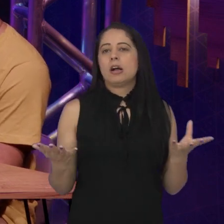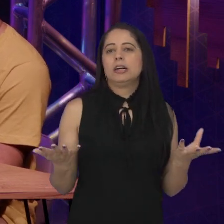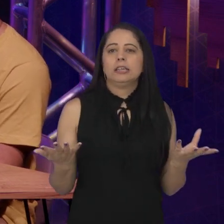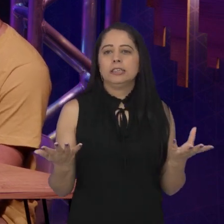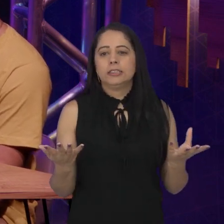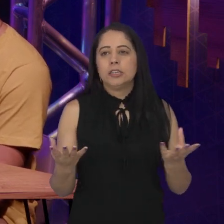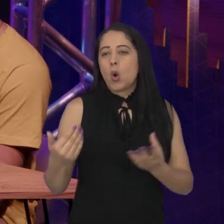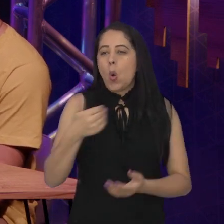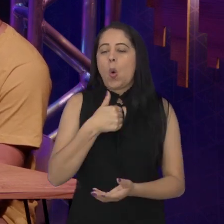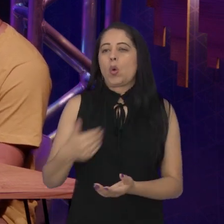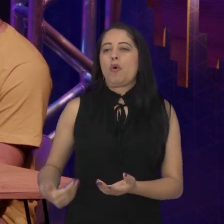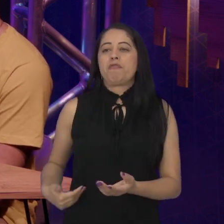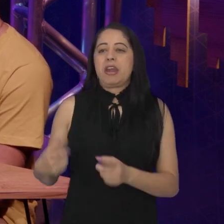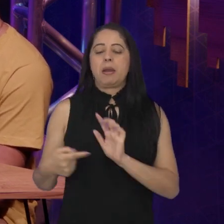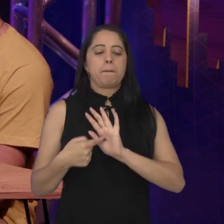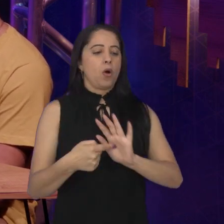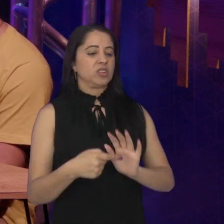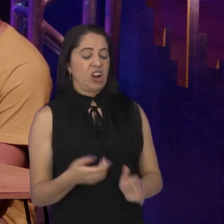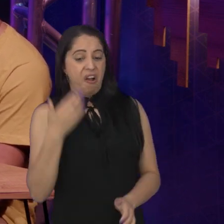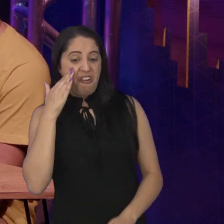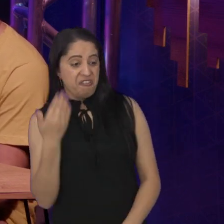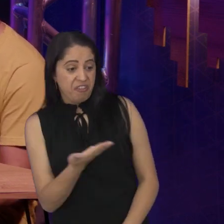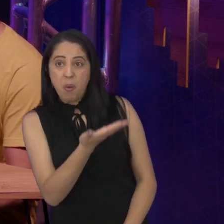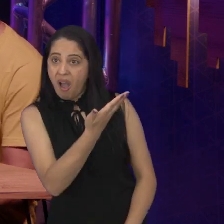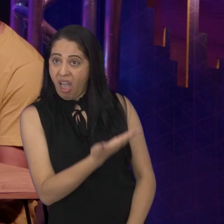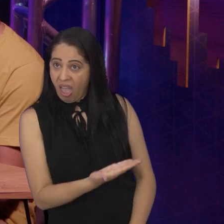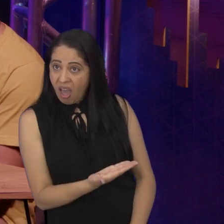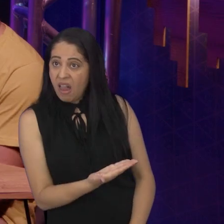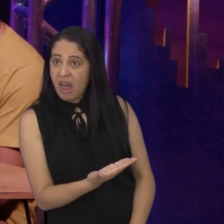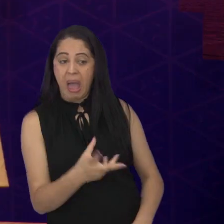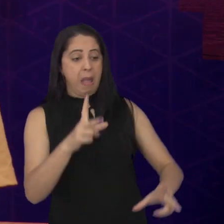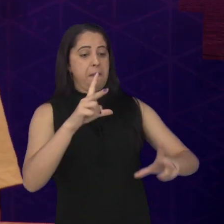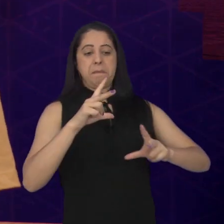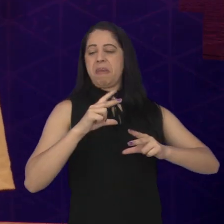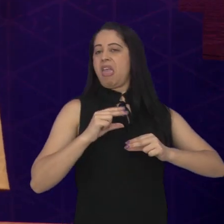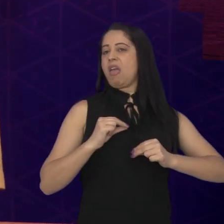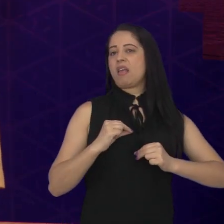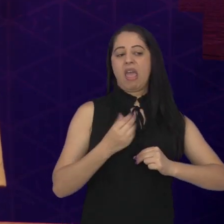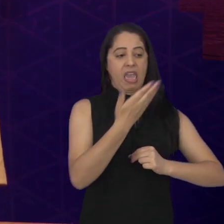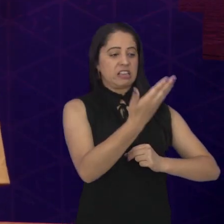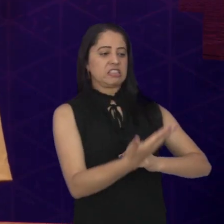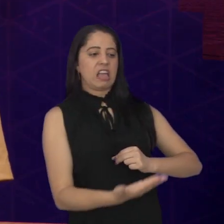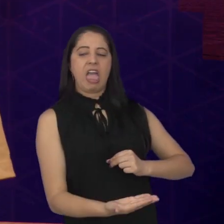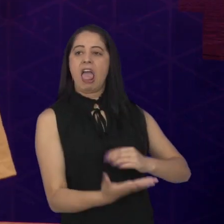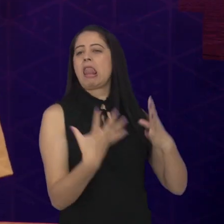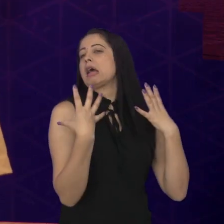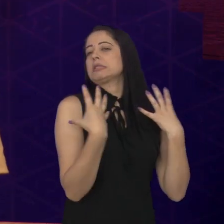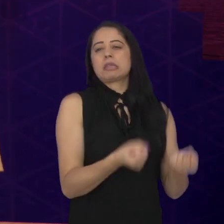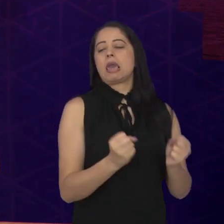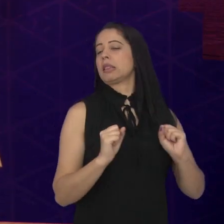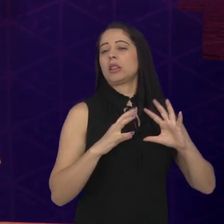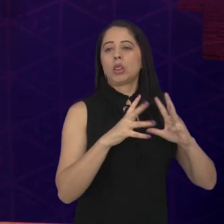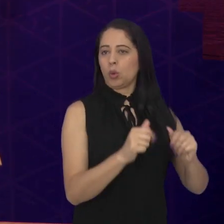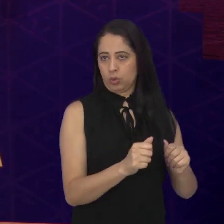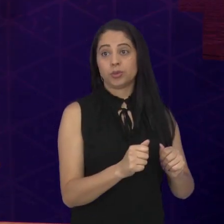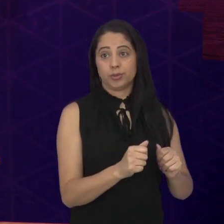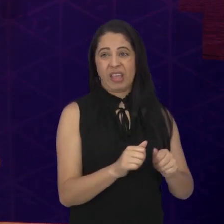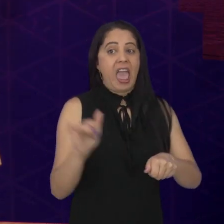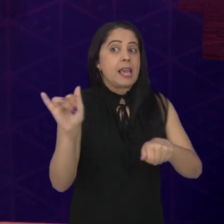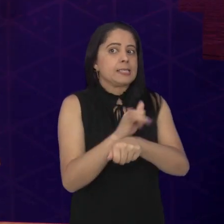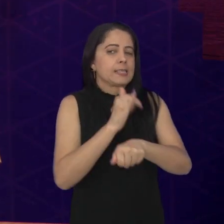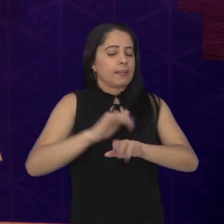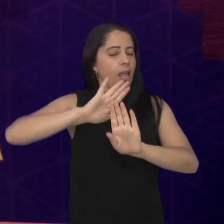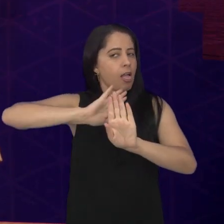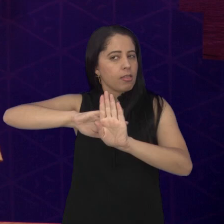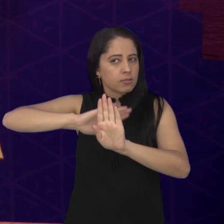de pessoa que se esforça, que é merecedora, não sei o quê, e olha só como ela aceita tudo